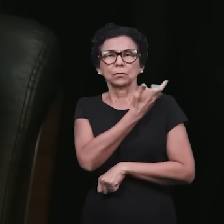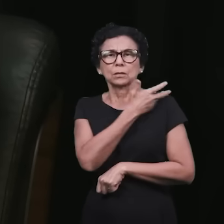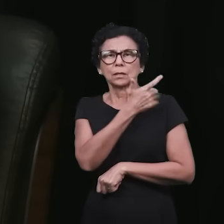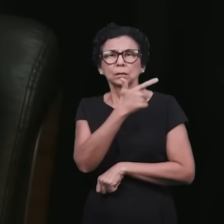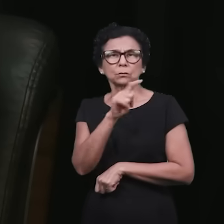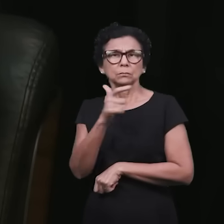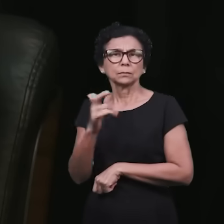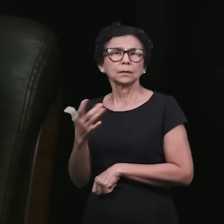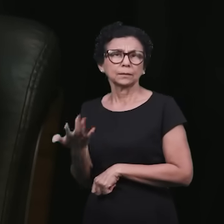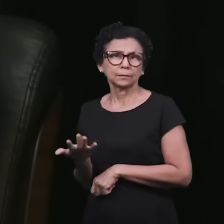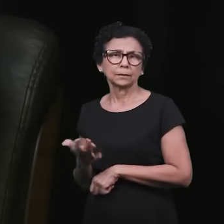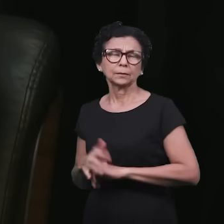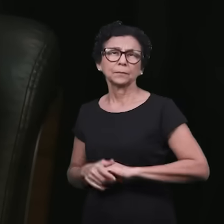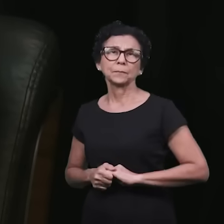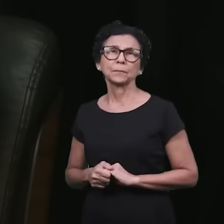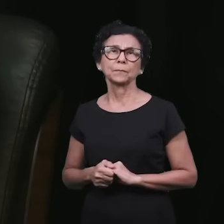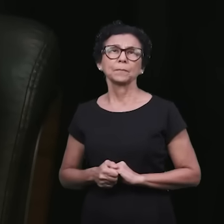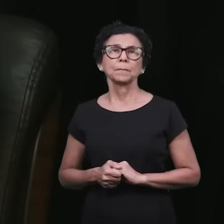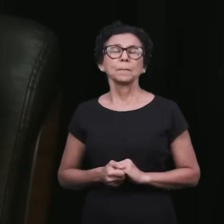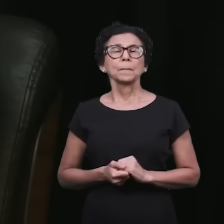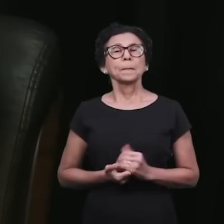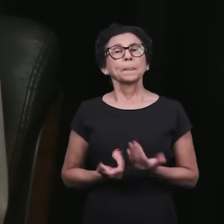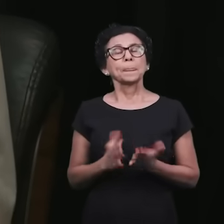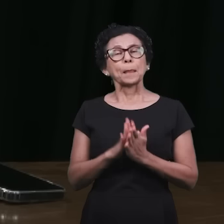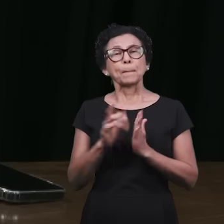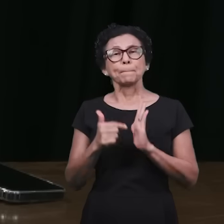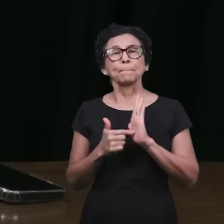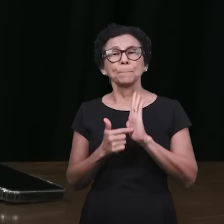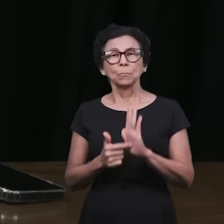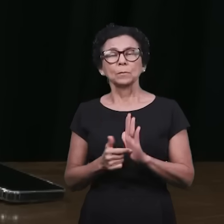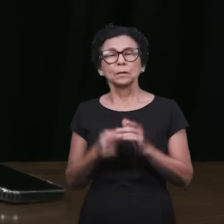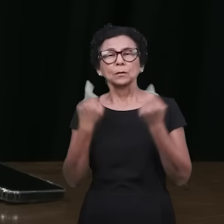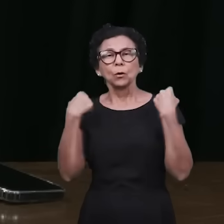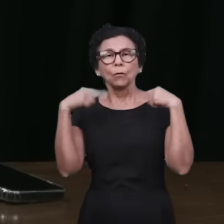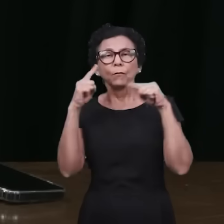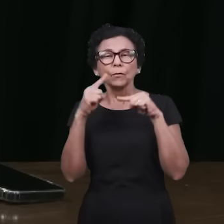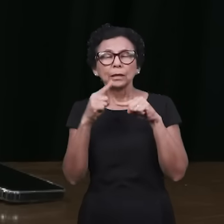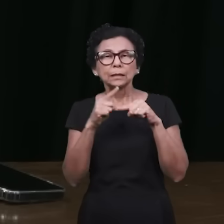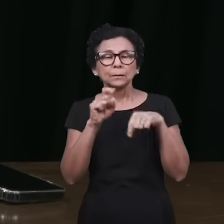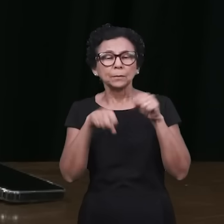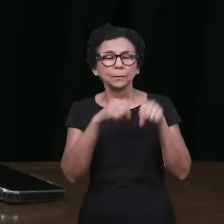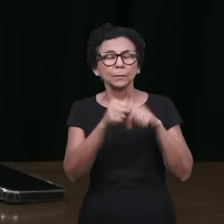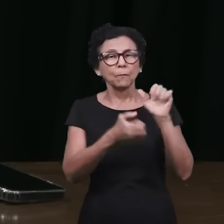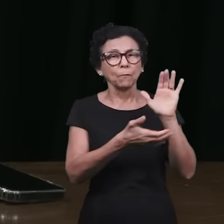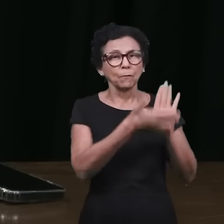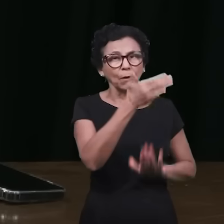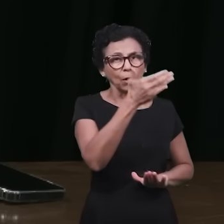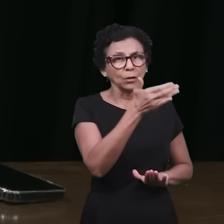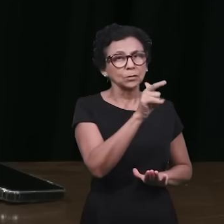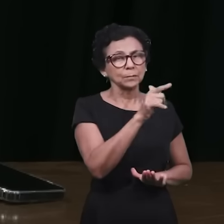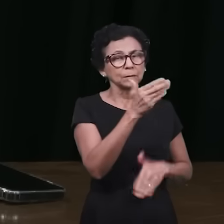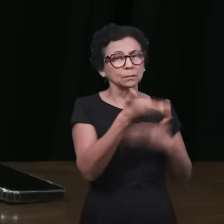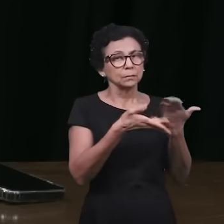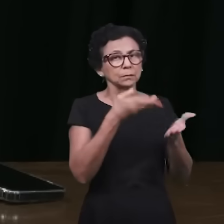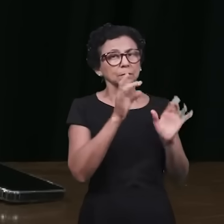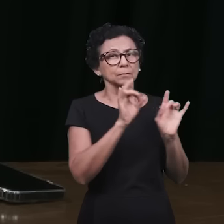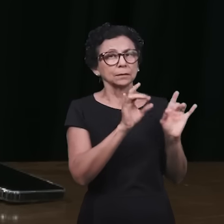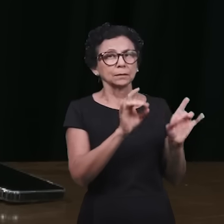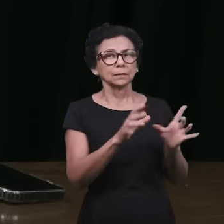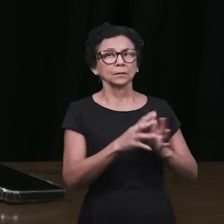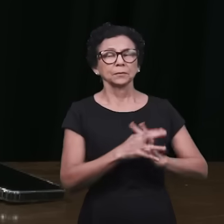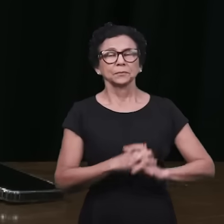ovelha, até pela palavra, ela merece um cuidado especial. Pastor, nós estamos chegando ao término desse programa, e